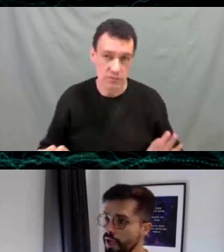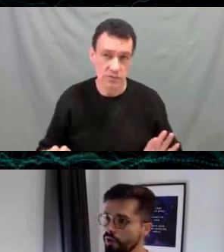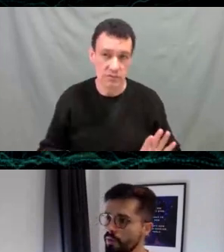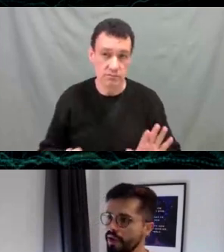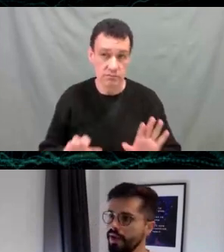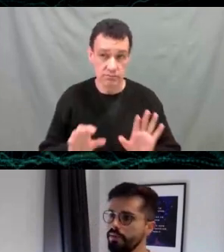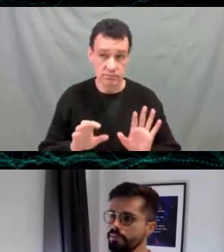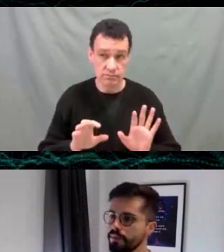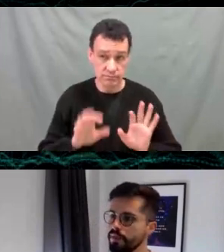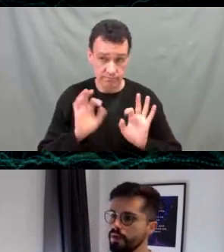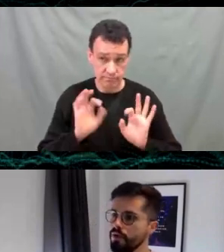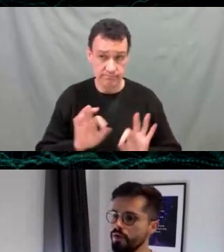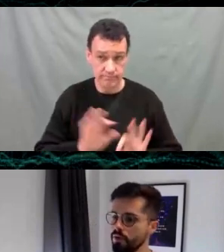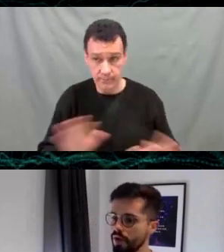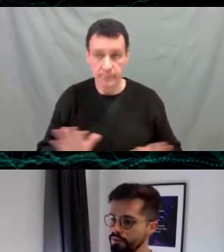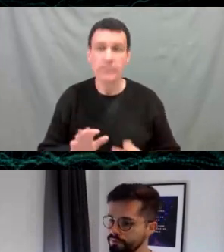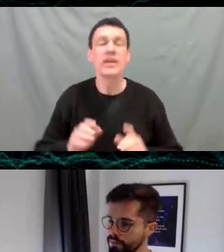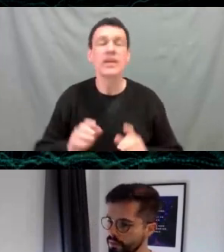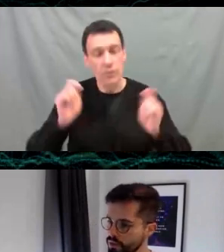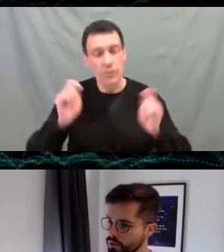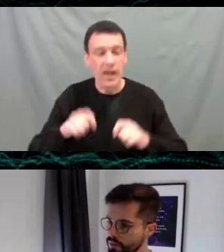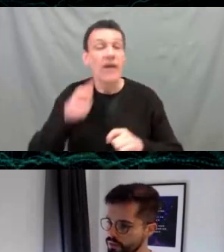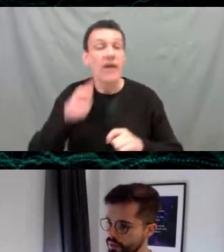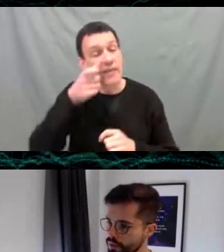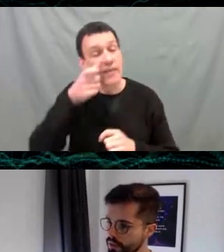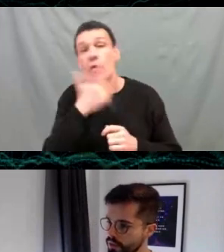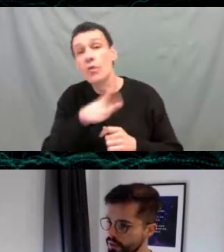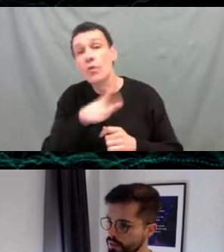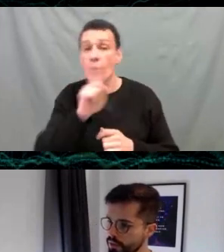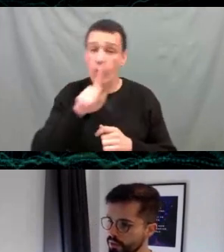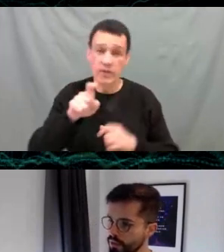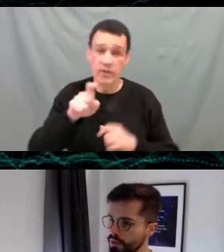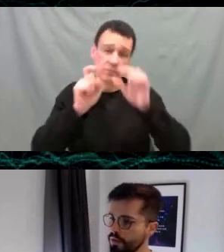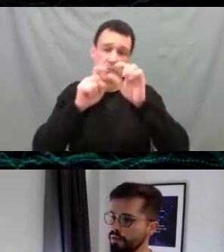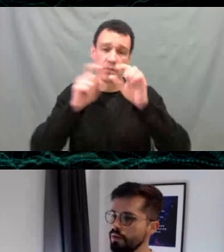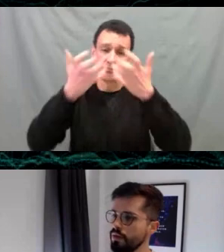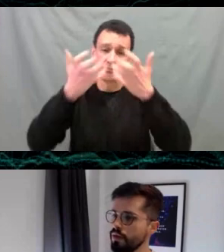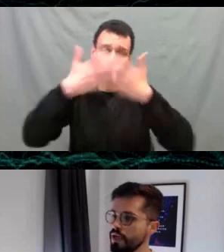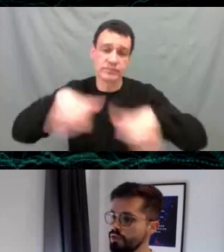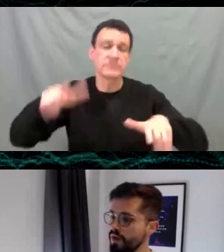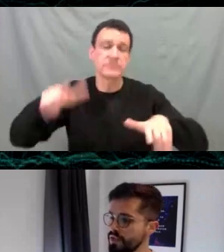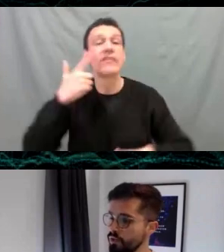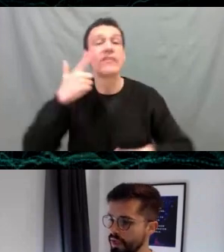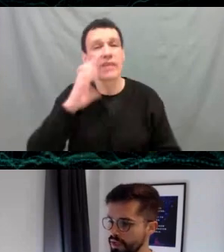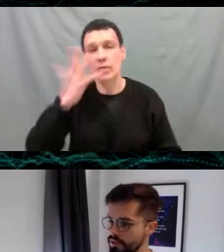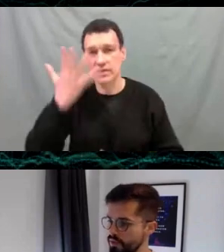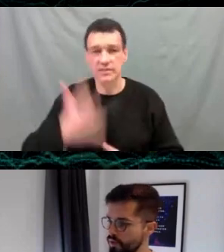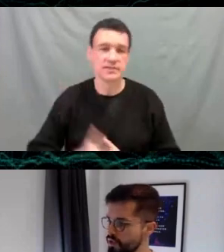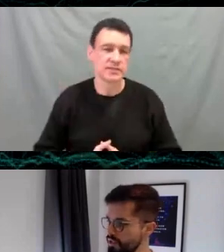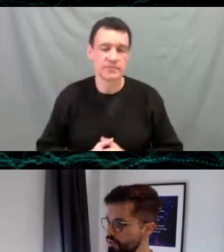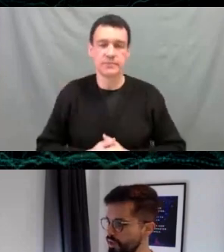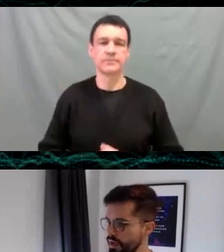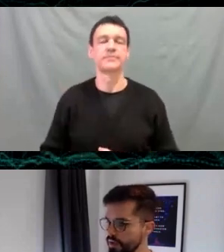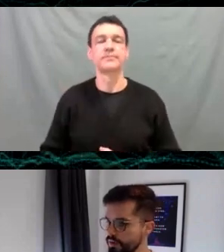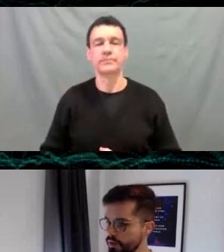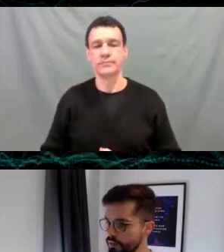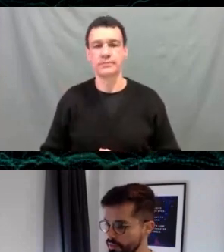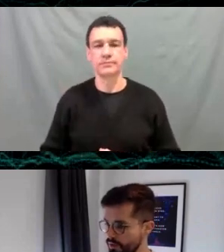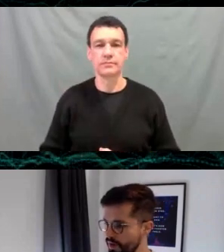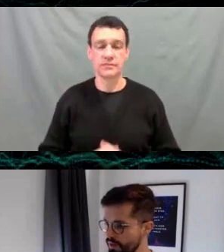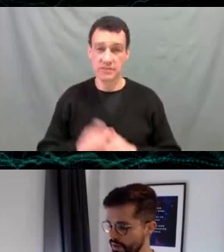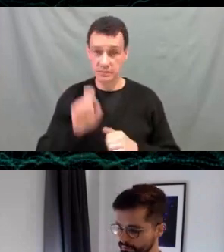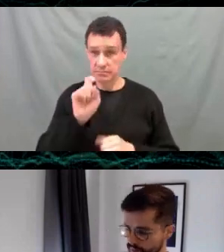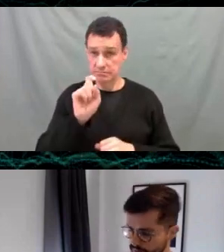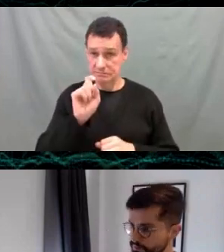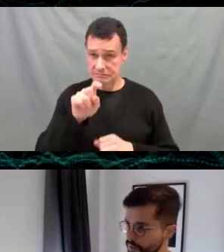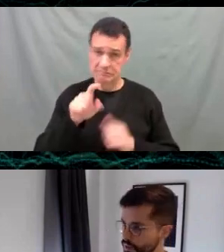dar uma olhada como é que tá vamos lá deixa subir isso aqui Oi gente vai executar isso você fico já executei